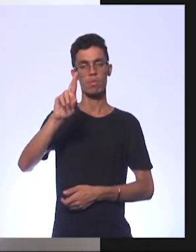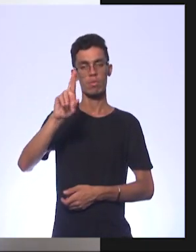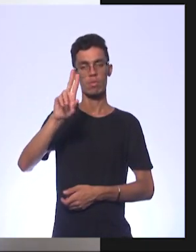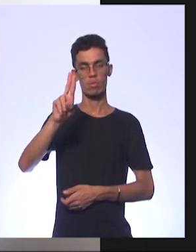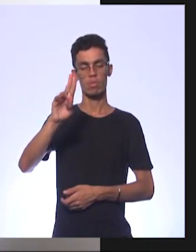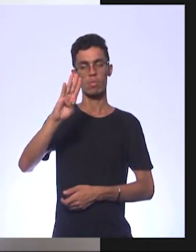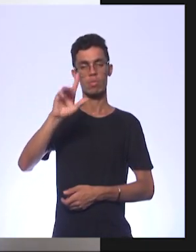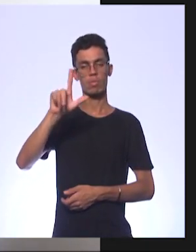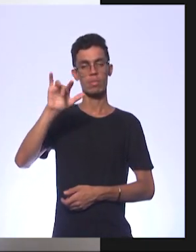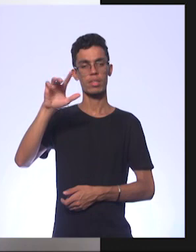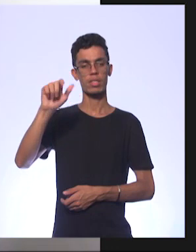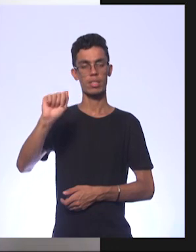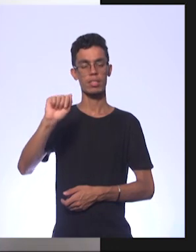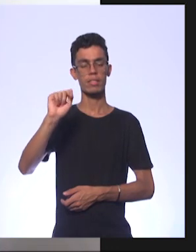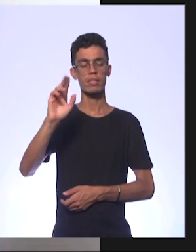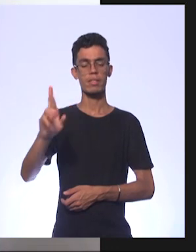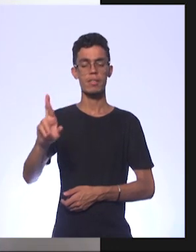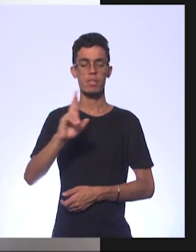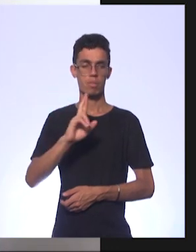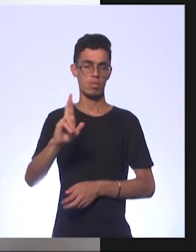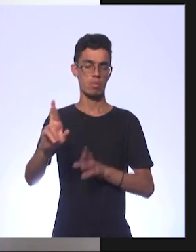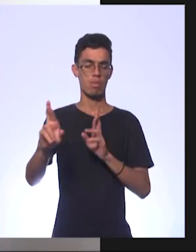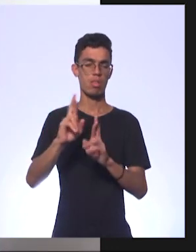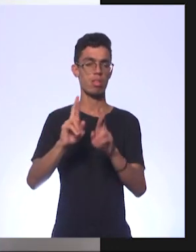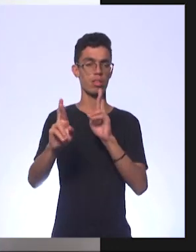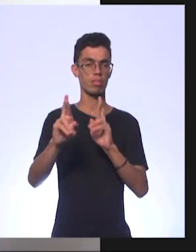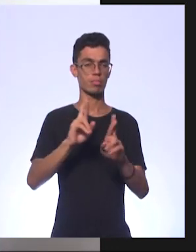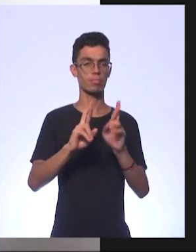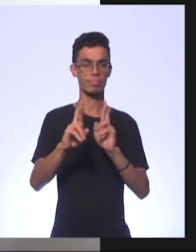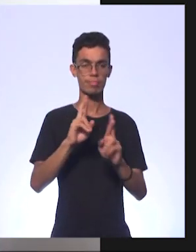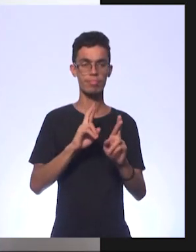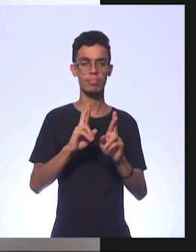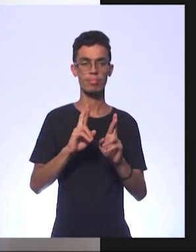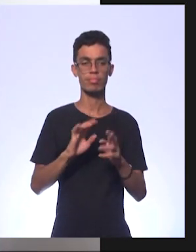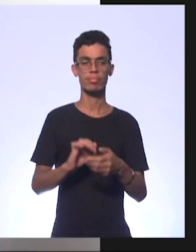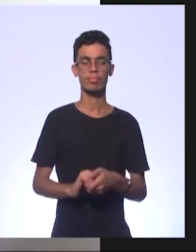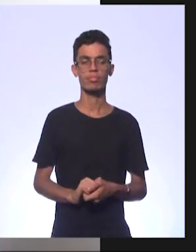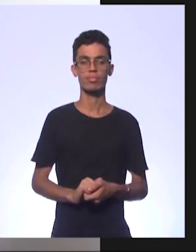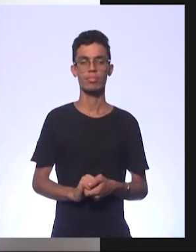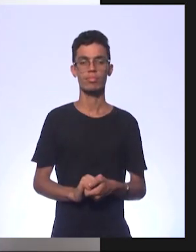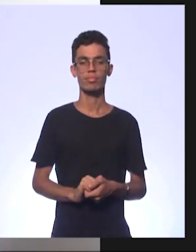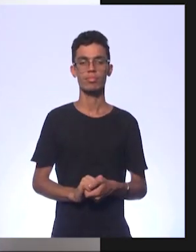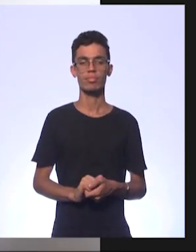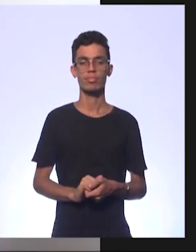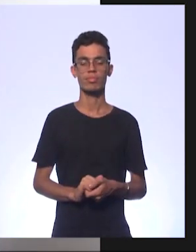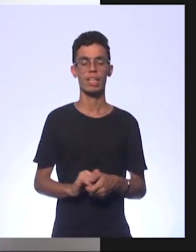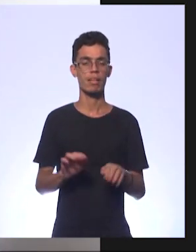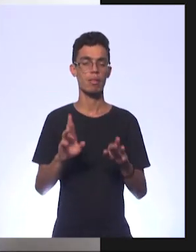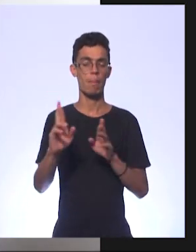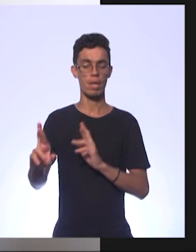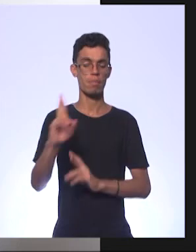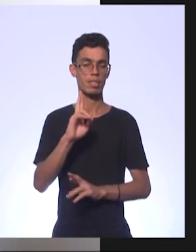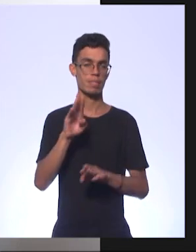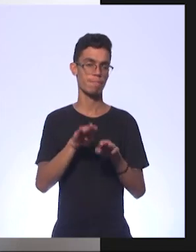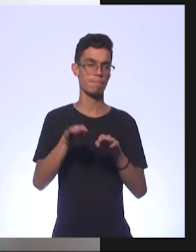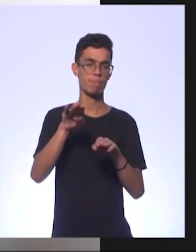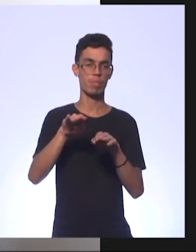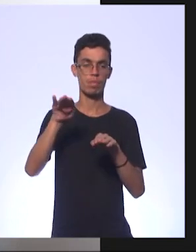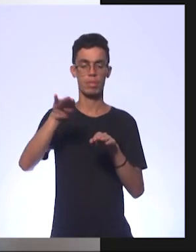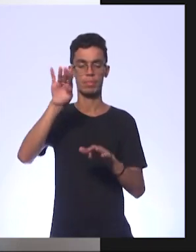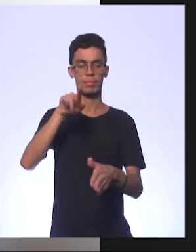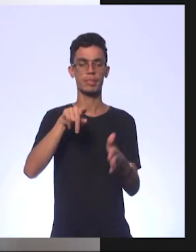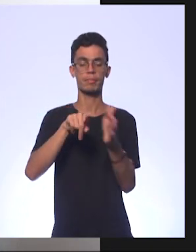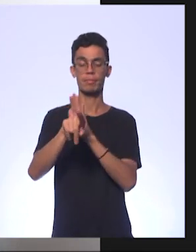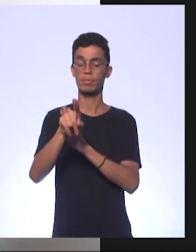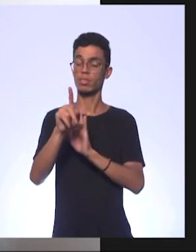de respostas que você dá para sequências de níveis de resposta que você dá para a pergunta que